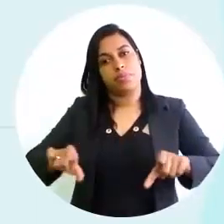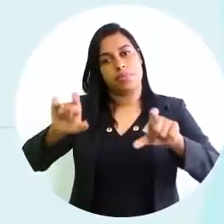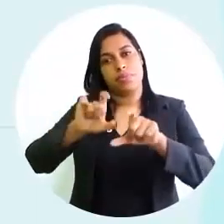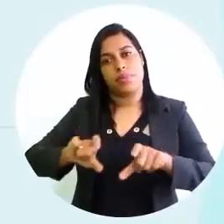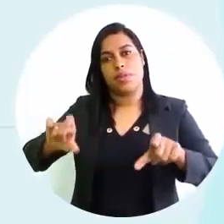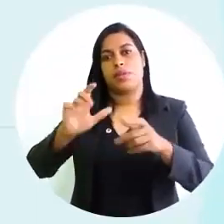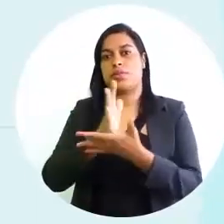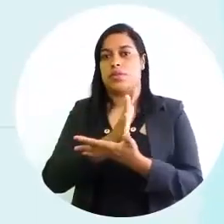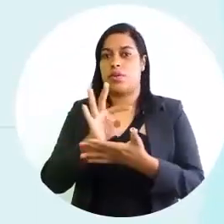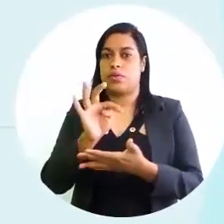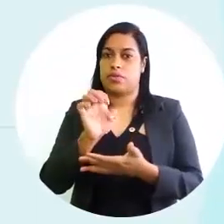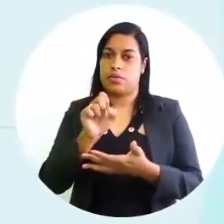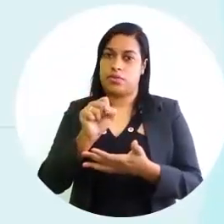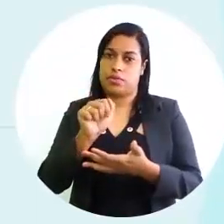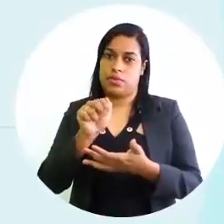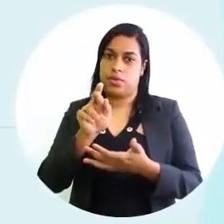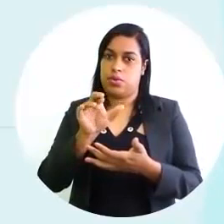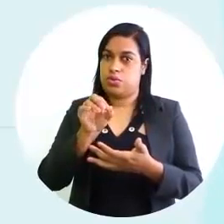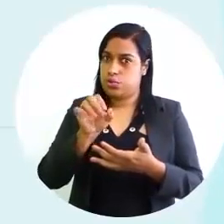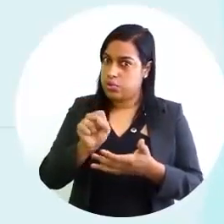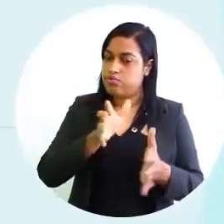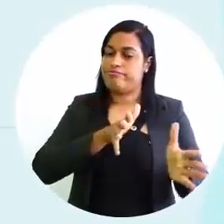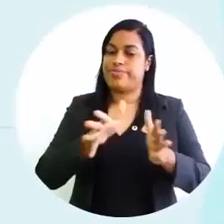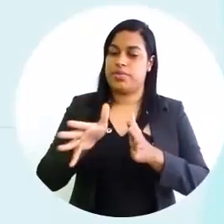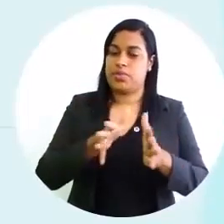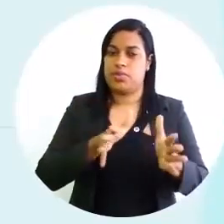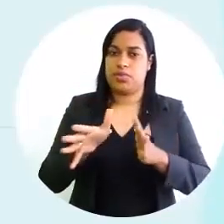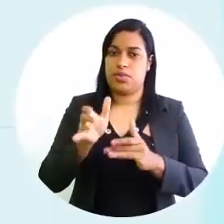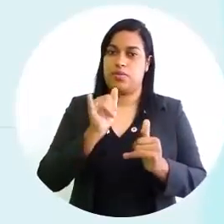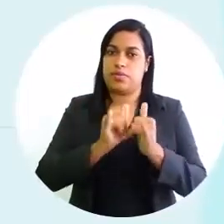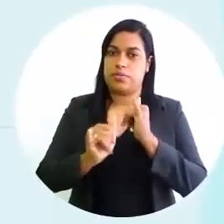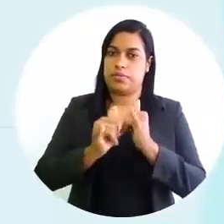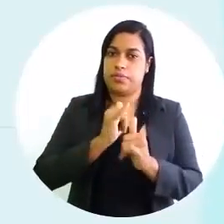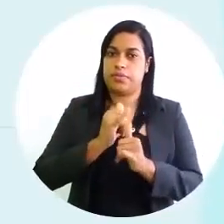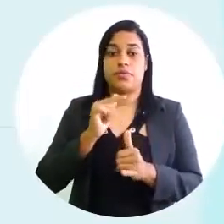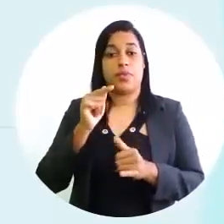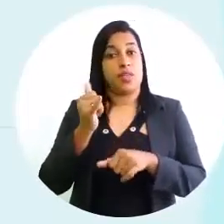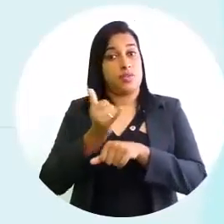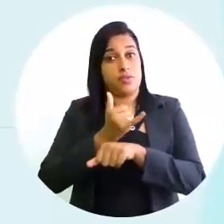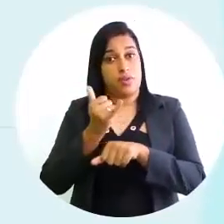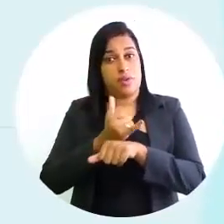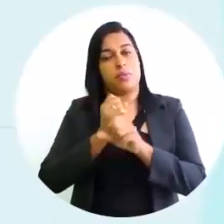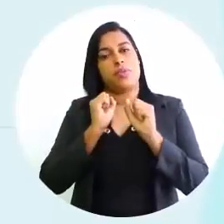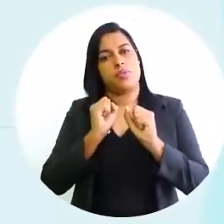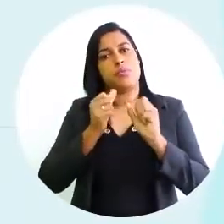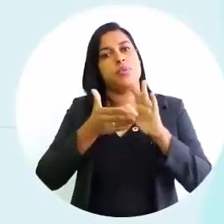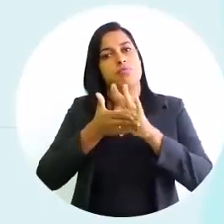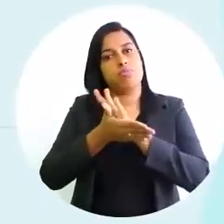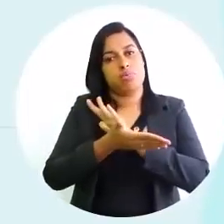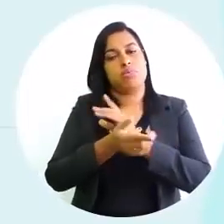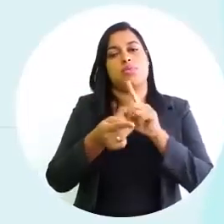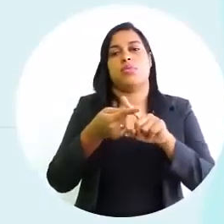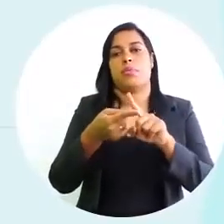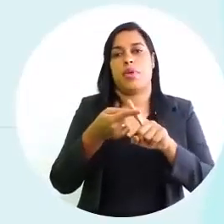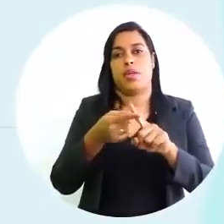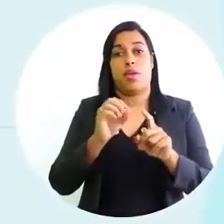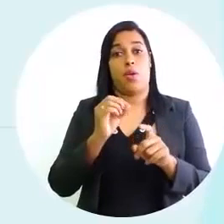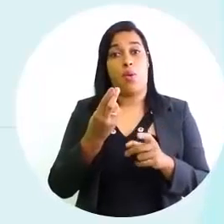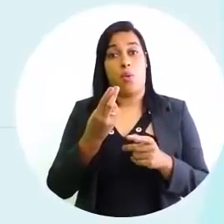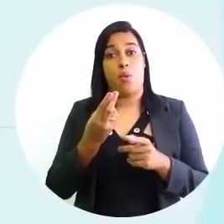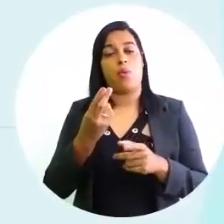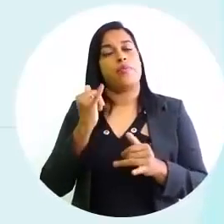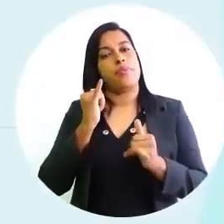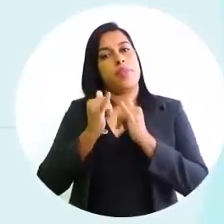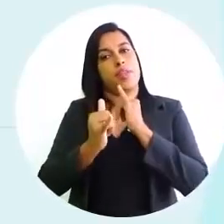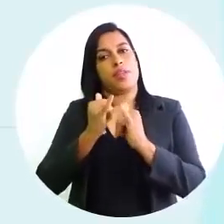alguns tesauros que podem ser acessíveis online. É interessante mencionar que essas ferramentas elas podem ser impressas ou estar disponíveis